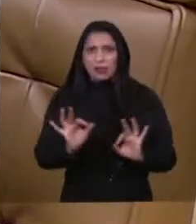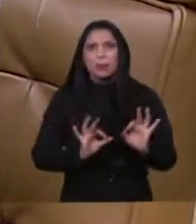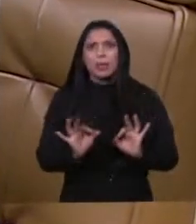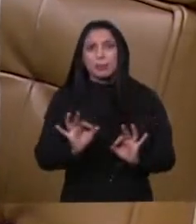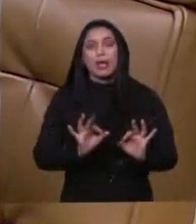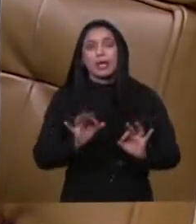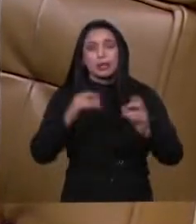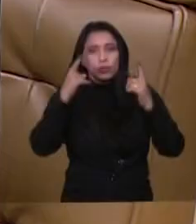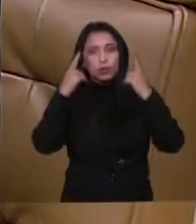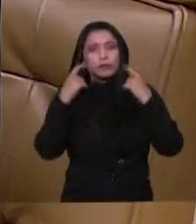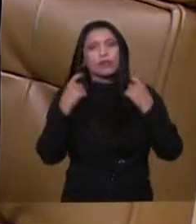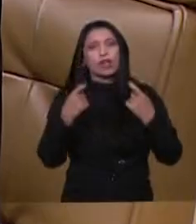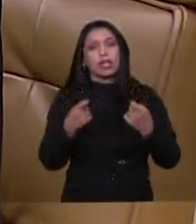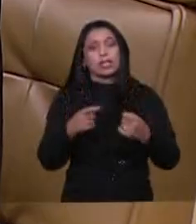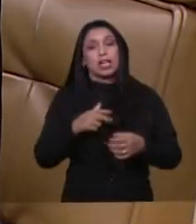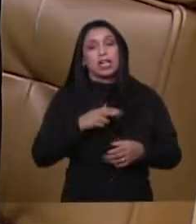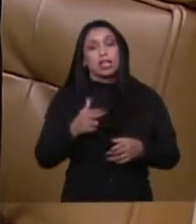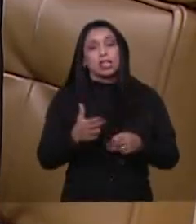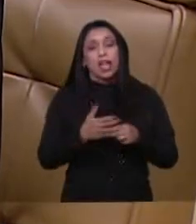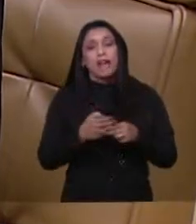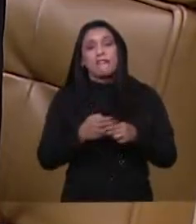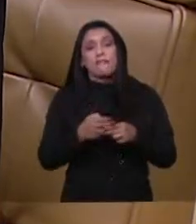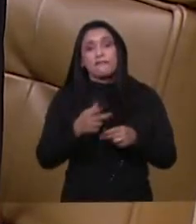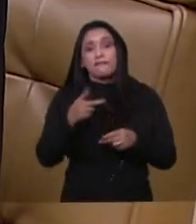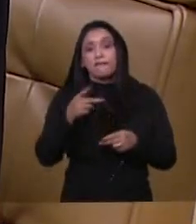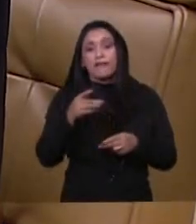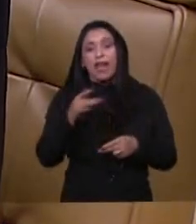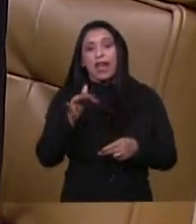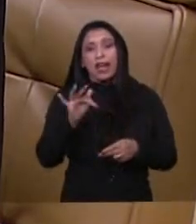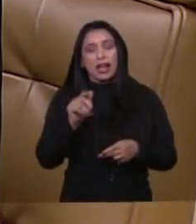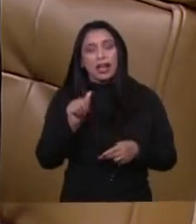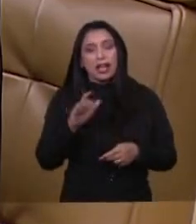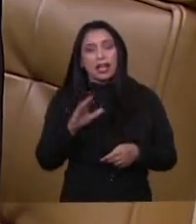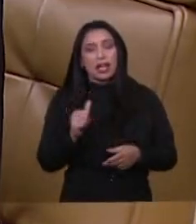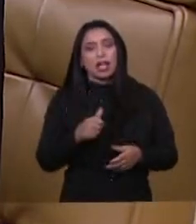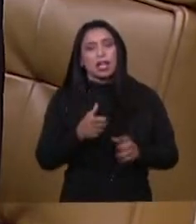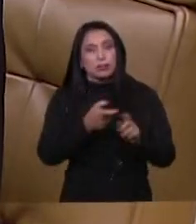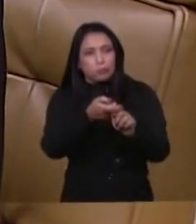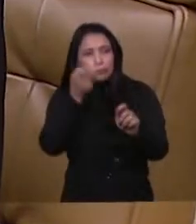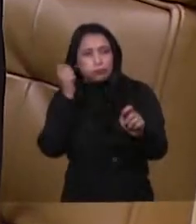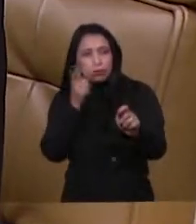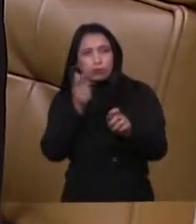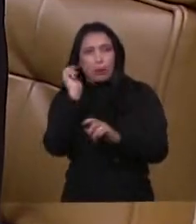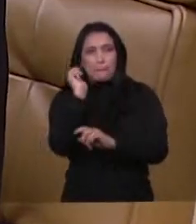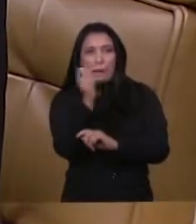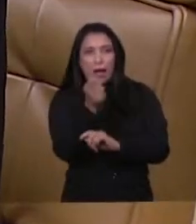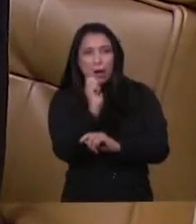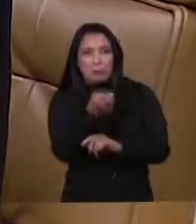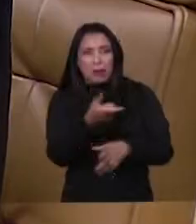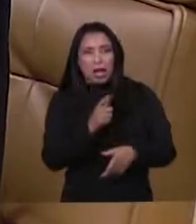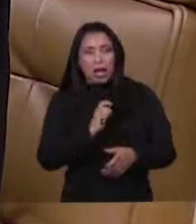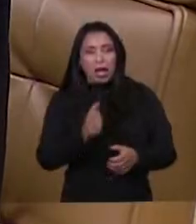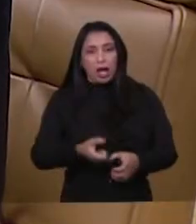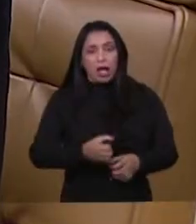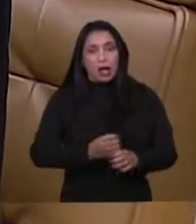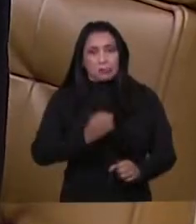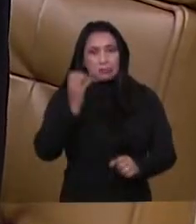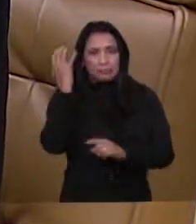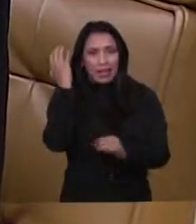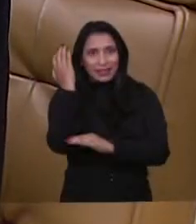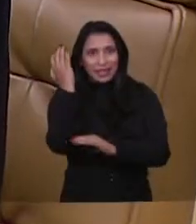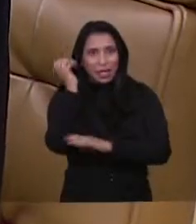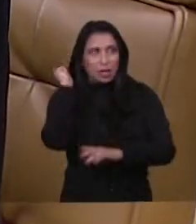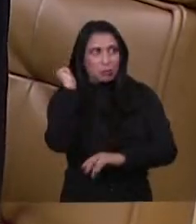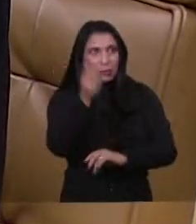violentos, portando armas brancas, estilingues e pontas de aço, machados, facas e porretes, e equipados